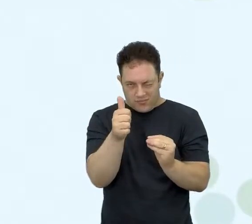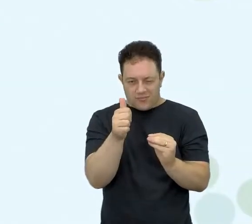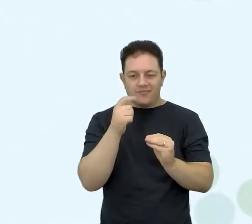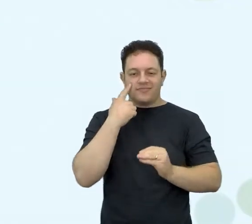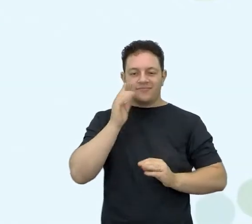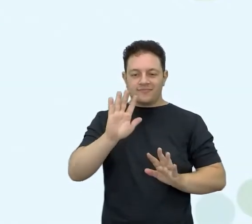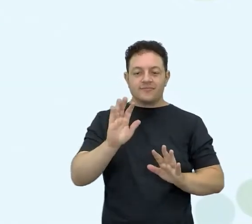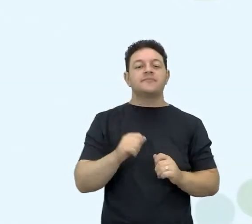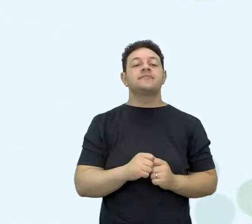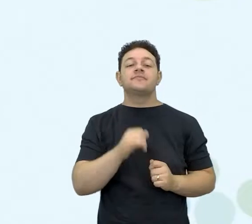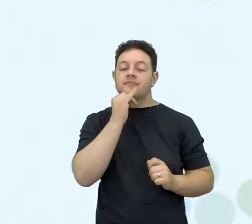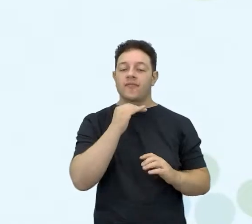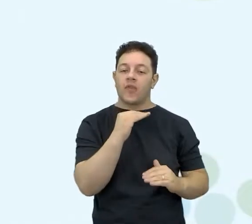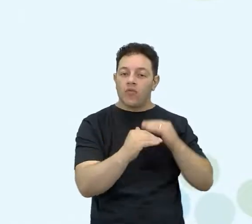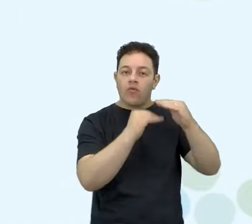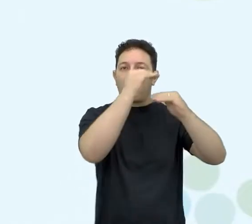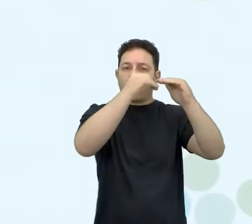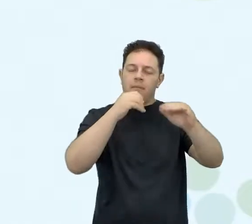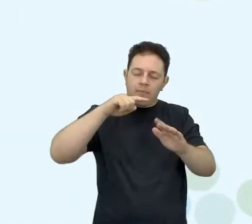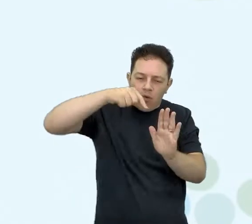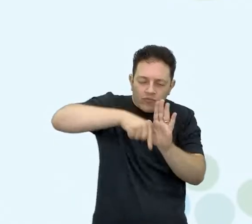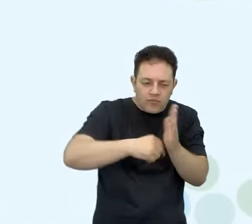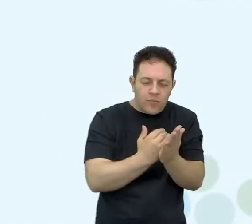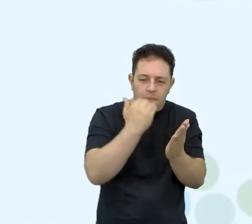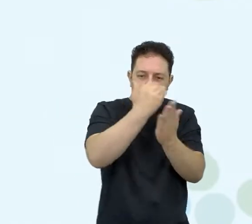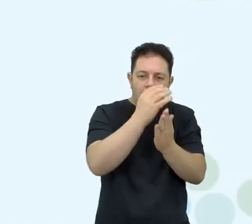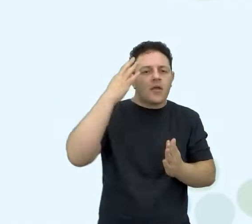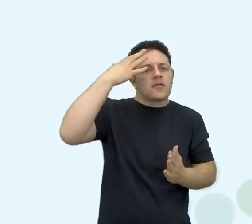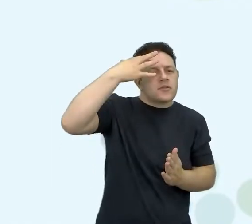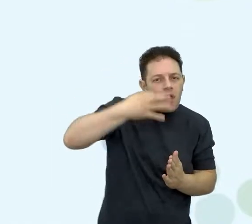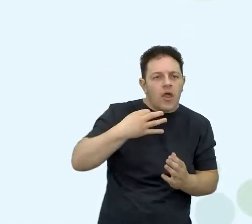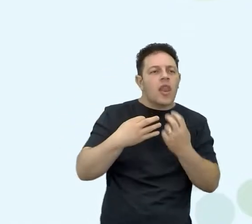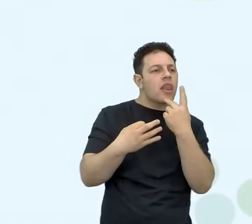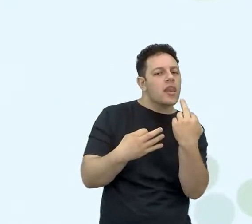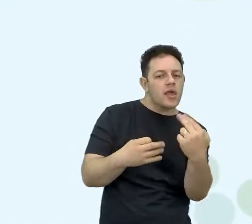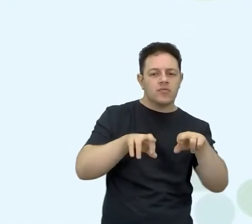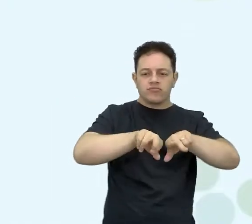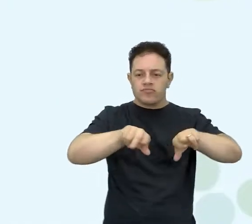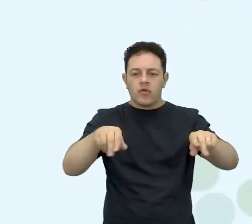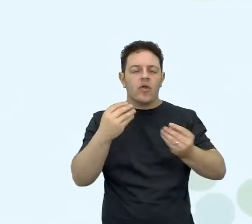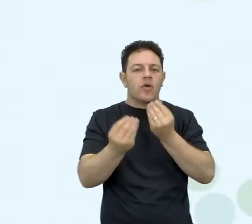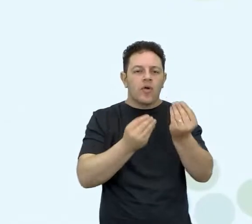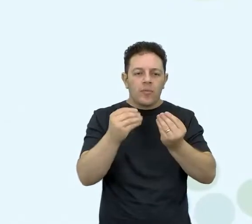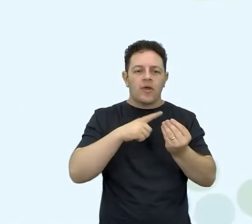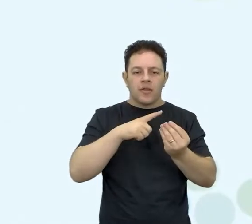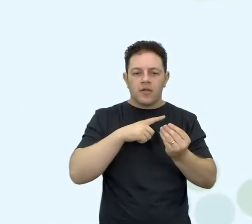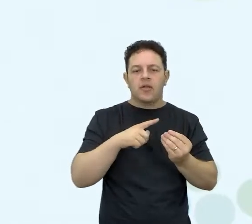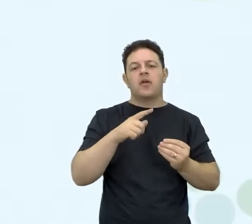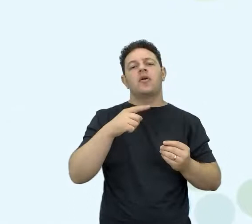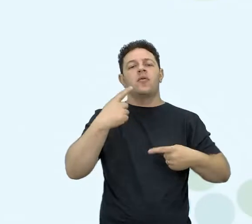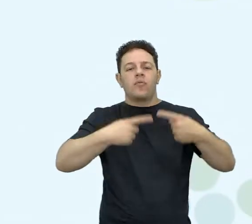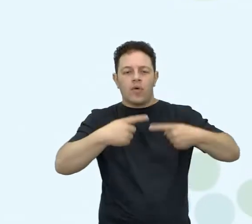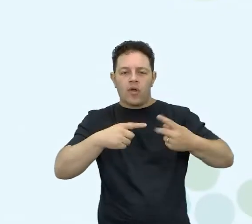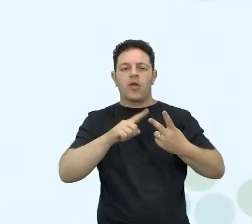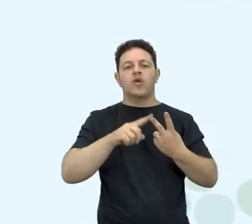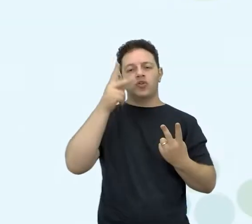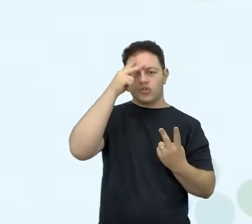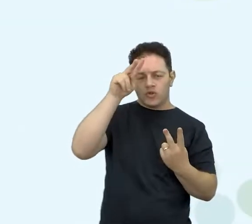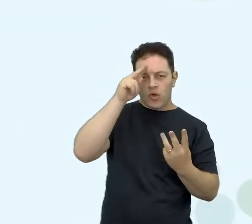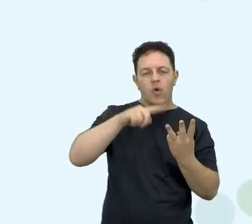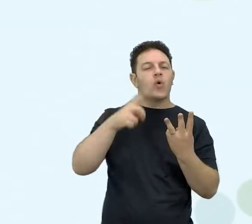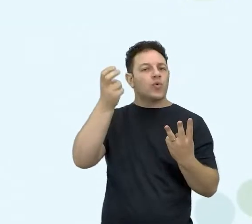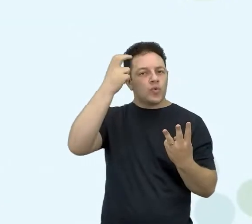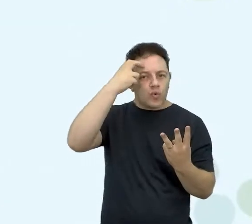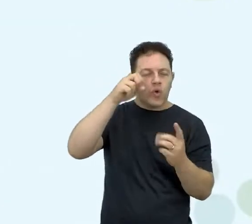Então, desenvolver o aprofundamento sobre a compreensão das línguas como fenômeno geopolítico, histórico,